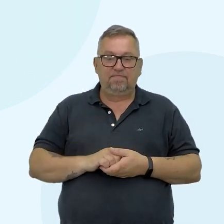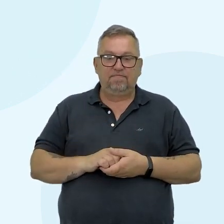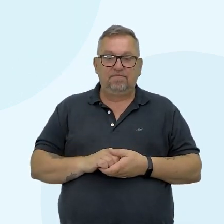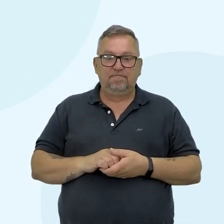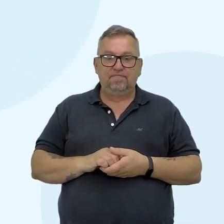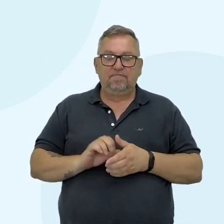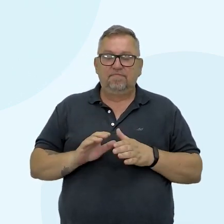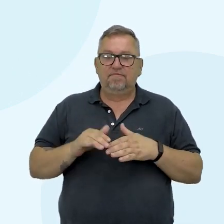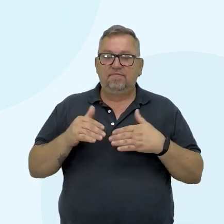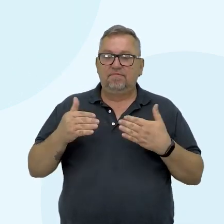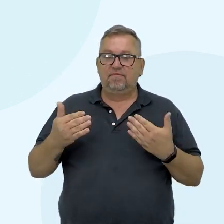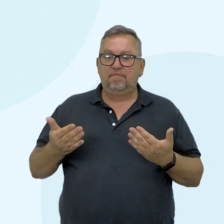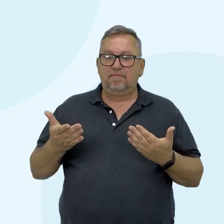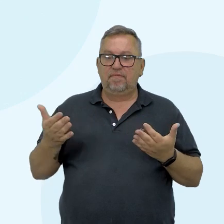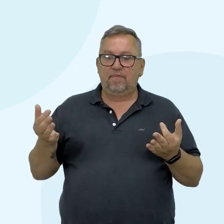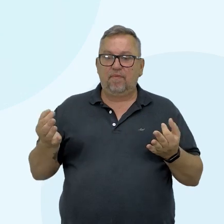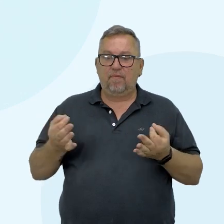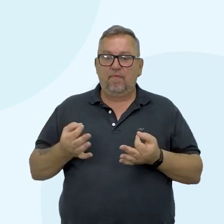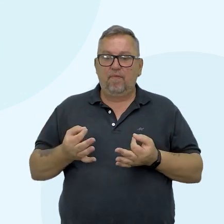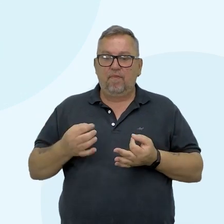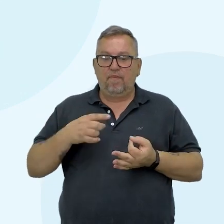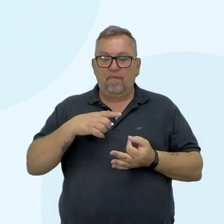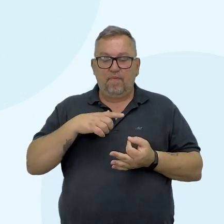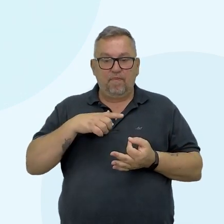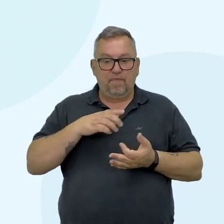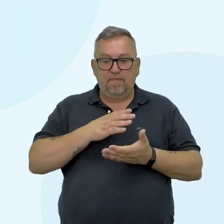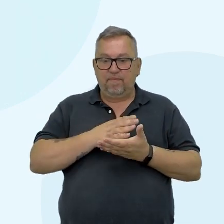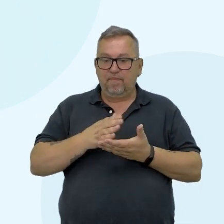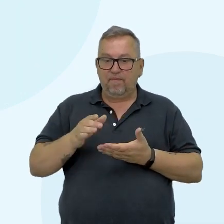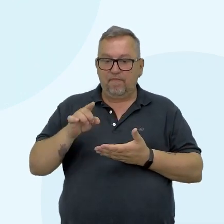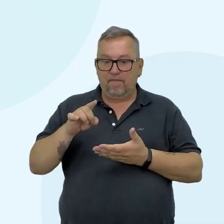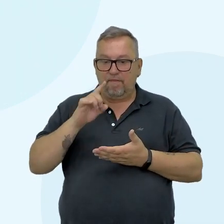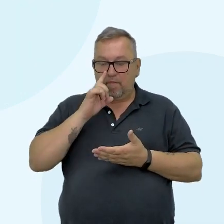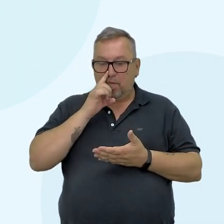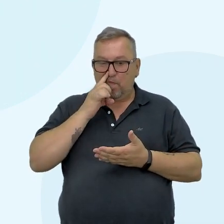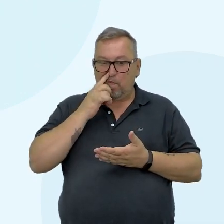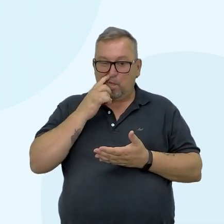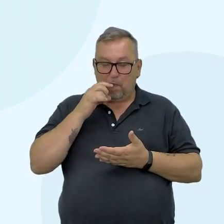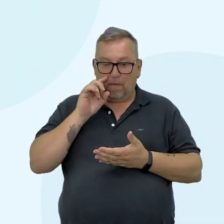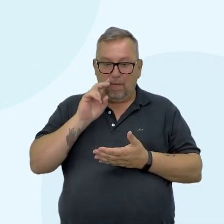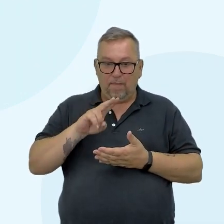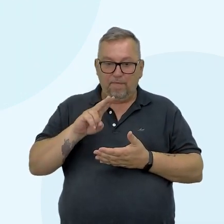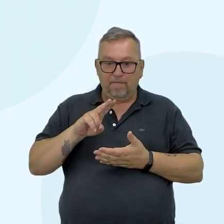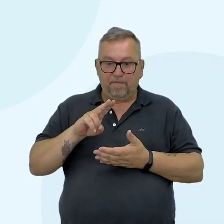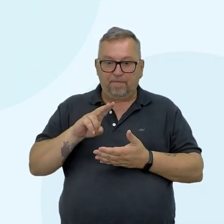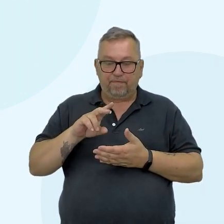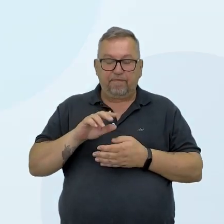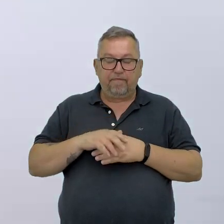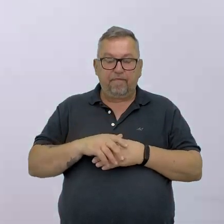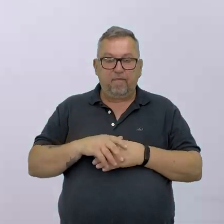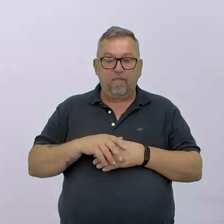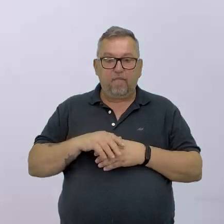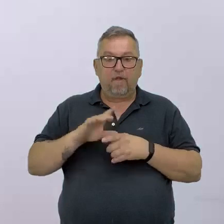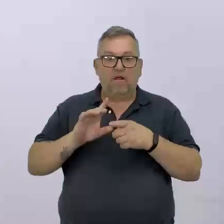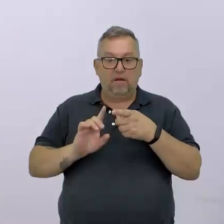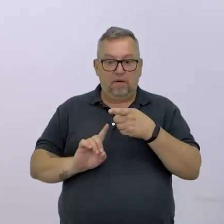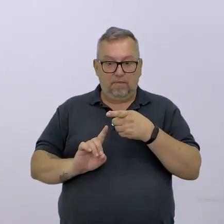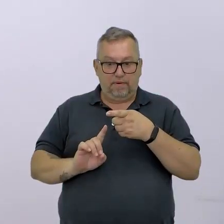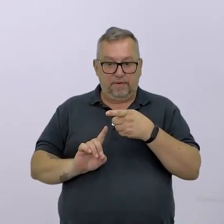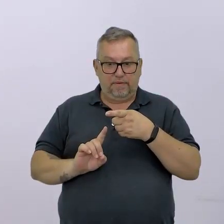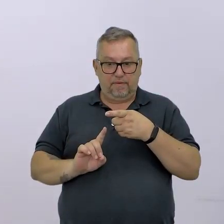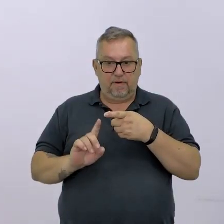qual seria a certeza que se parte, né? Seria essa, né? Seria esse denominador comum, que